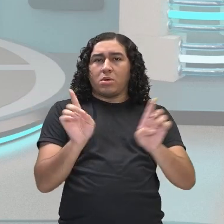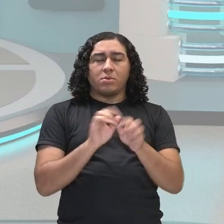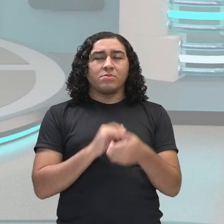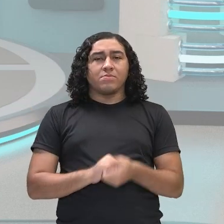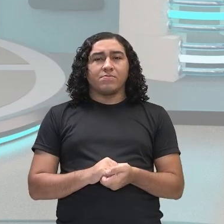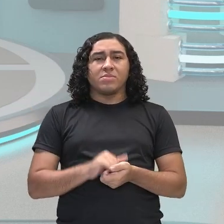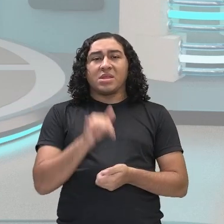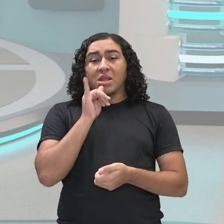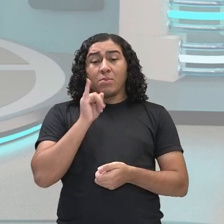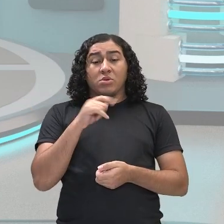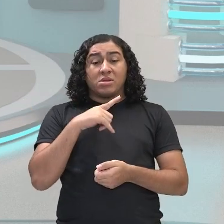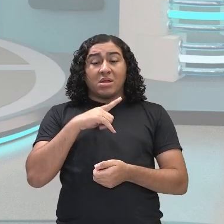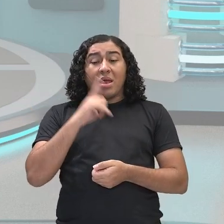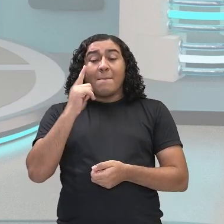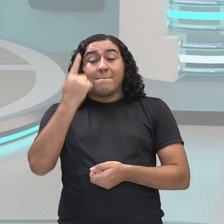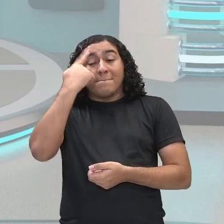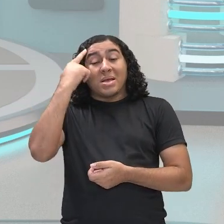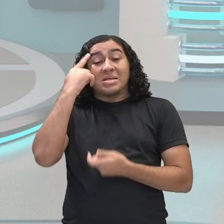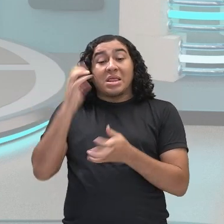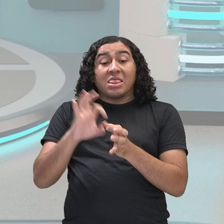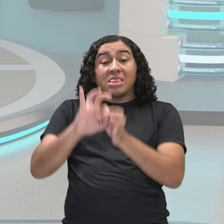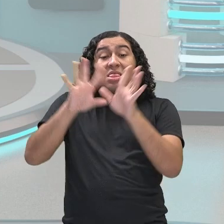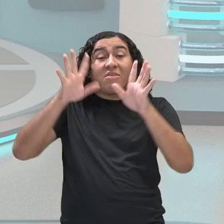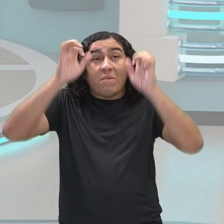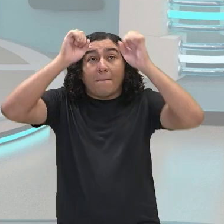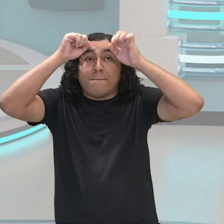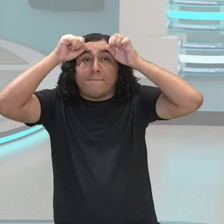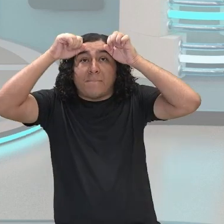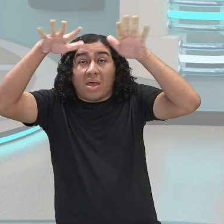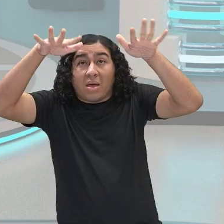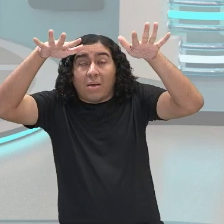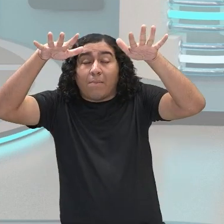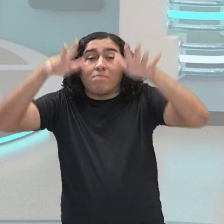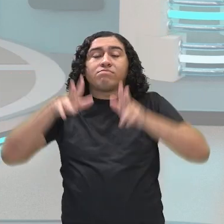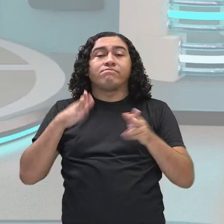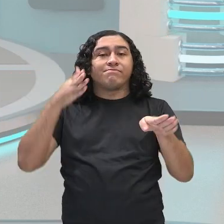da zona de conforto, refletir, participar,